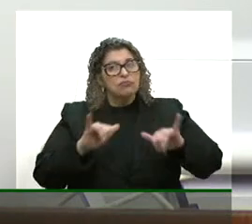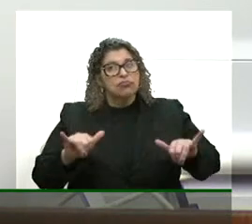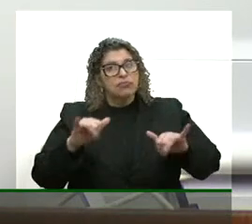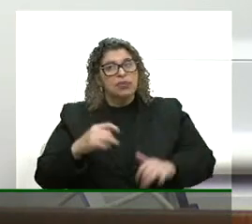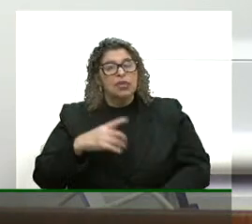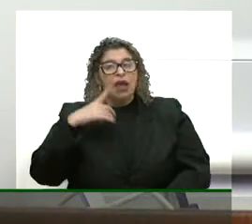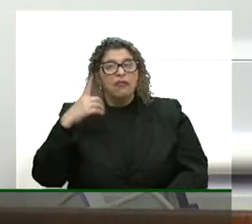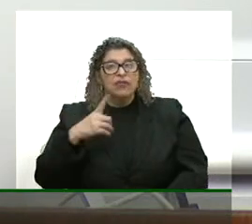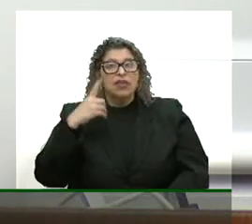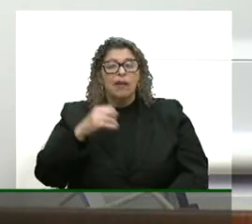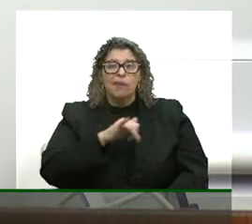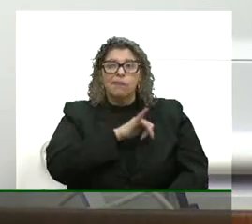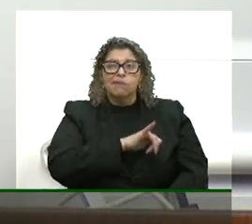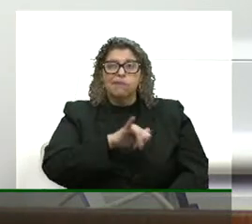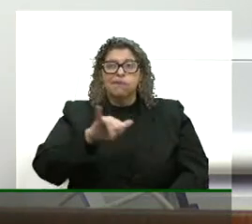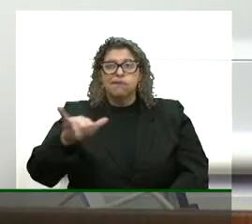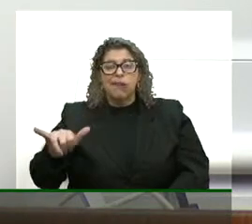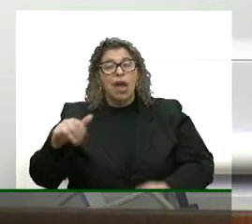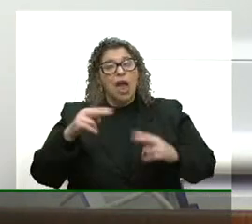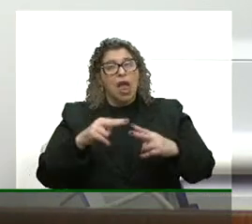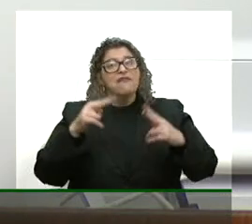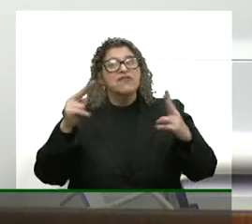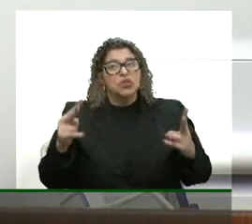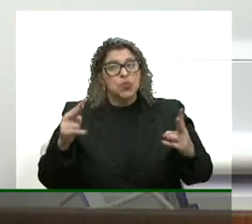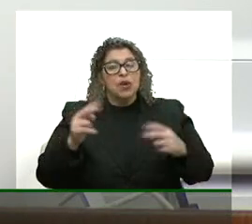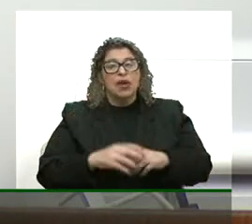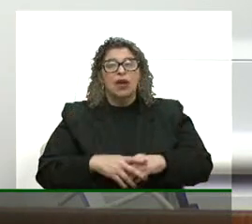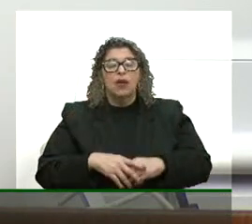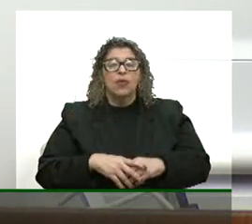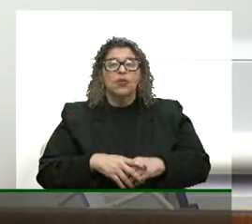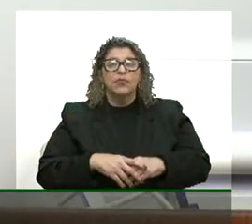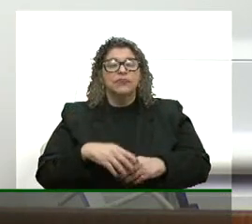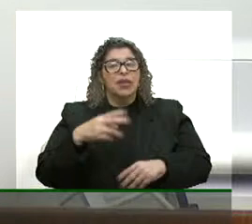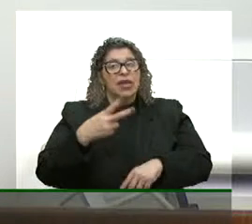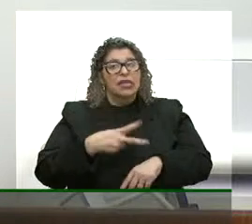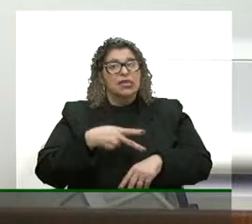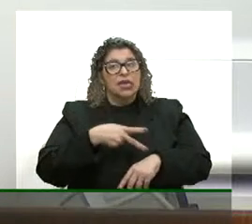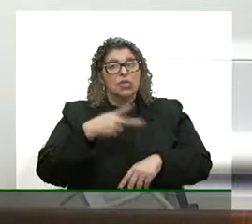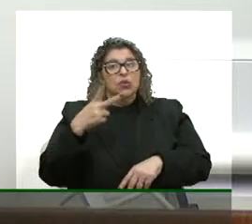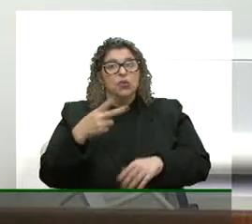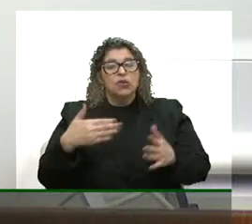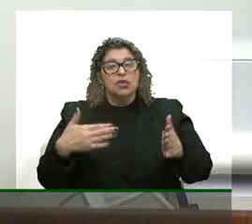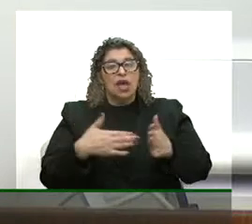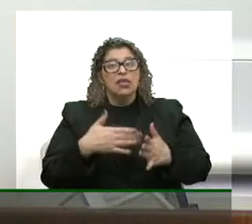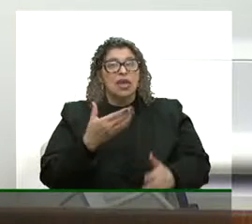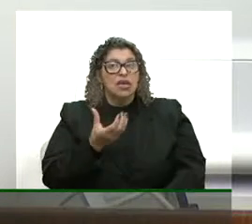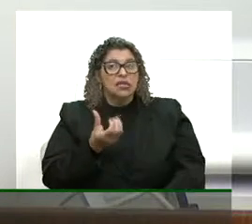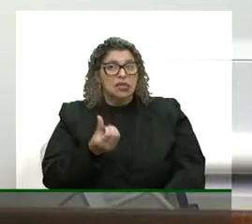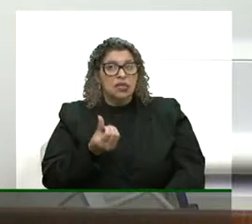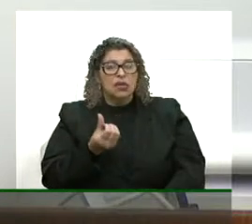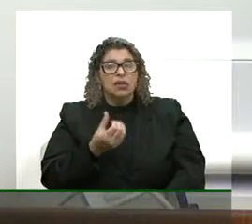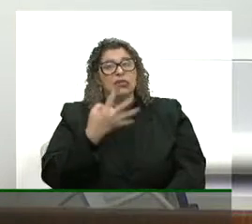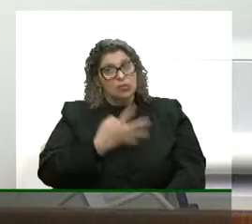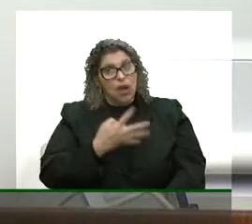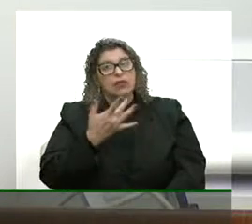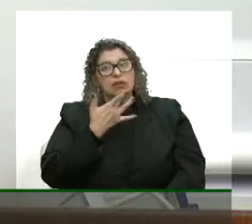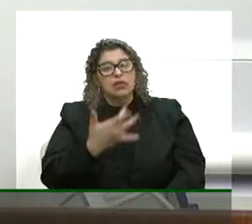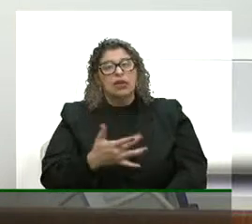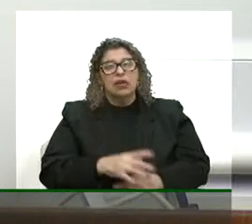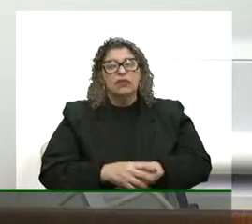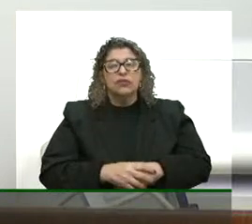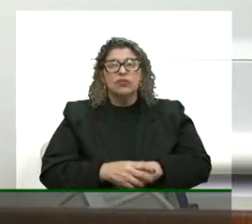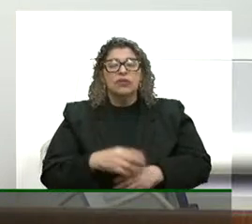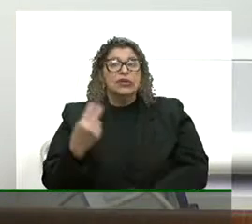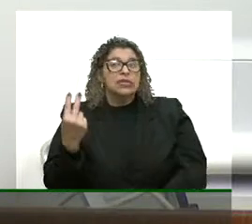e avisados, né, será virtual, das 14 às 16 horas, pela TV Assembleia, e também na segunda-feira da